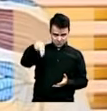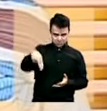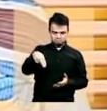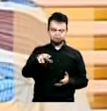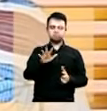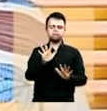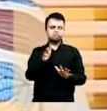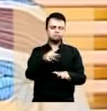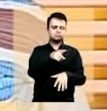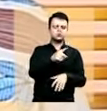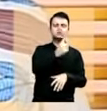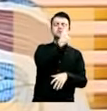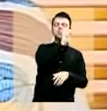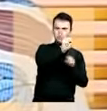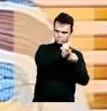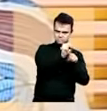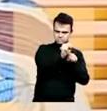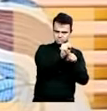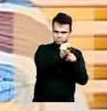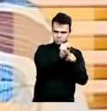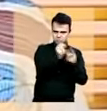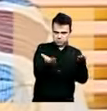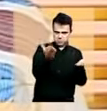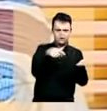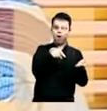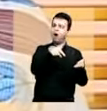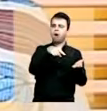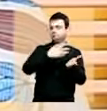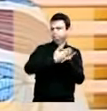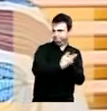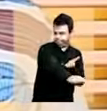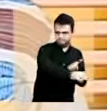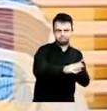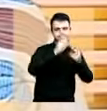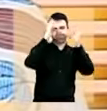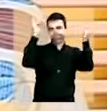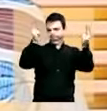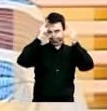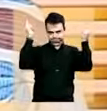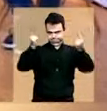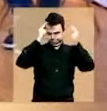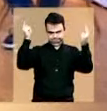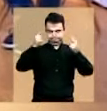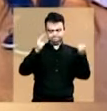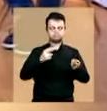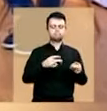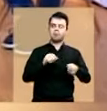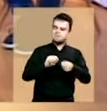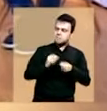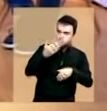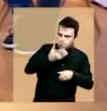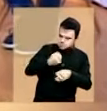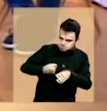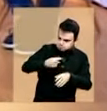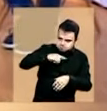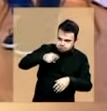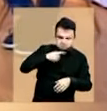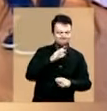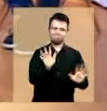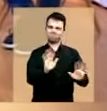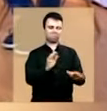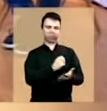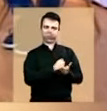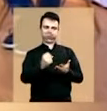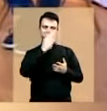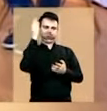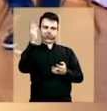18 toneladas realmente não tem aproveitamento. Não tem aproveitamento, sim. Não tem aproveitamento. Nem para compotas, para nada. Não tem